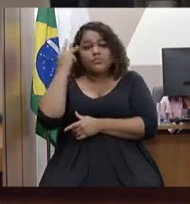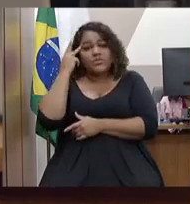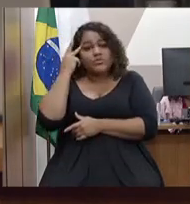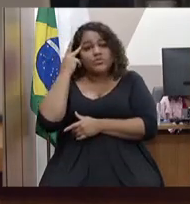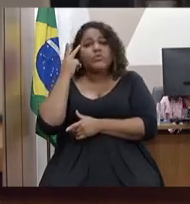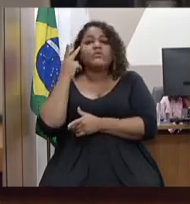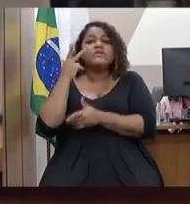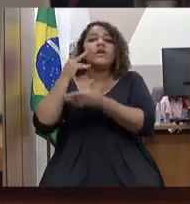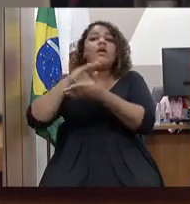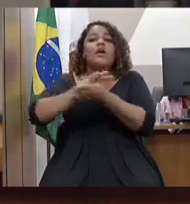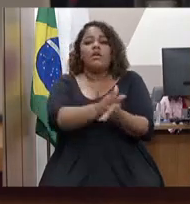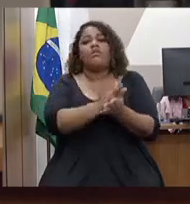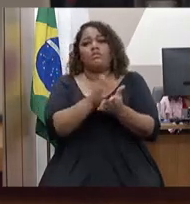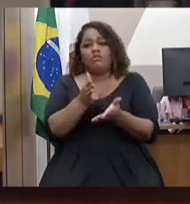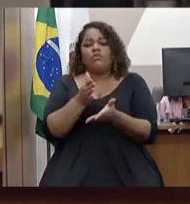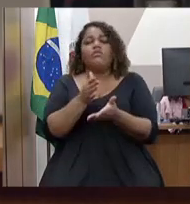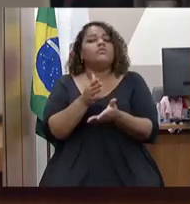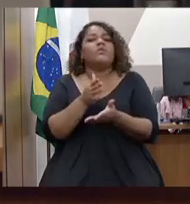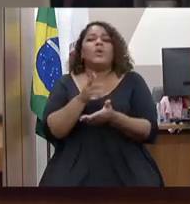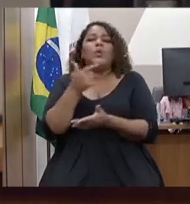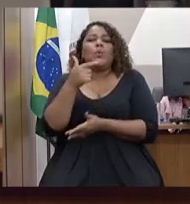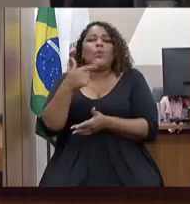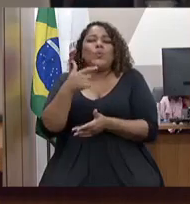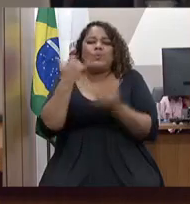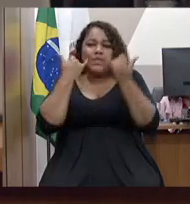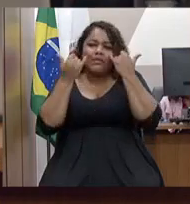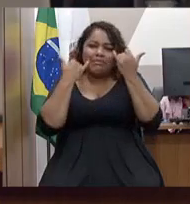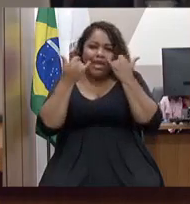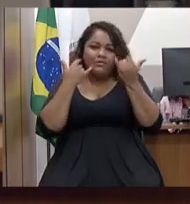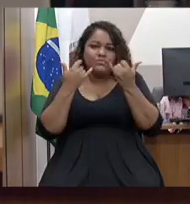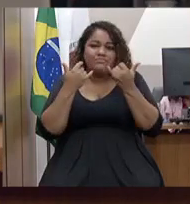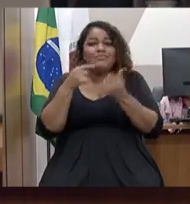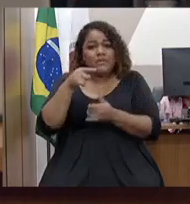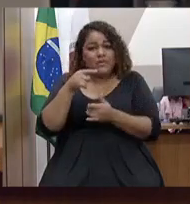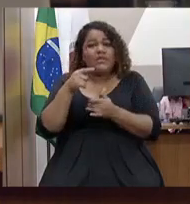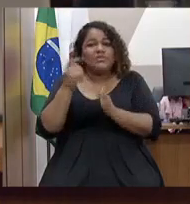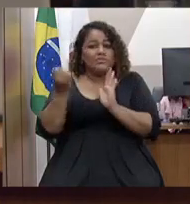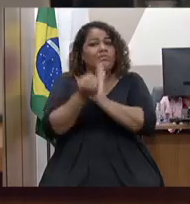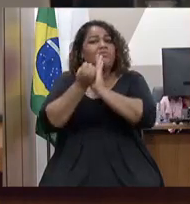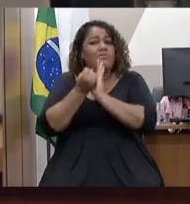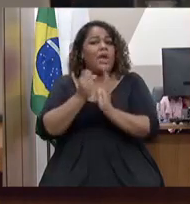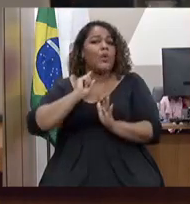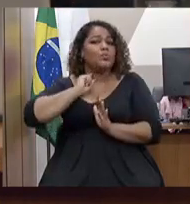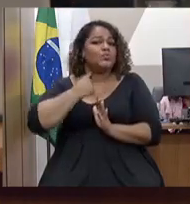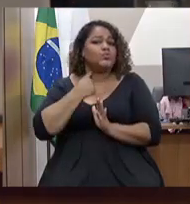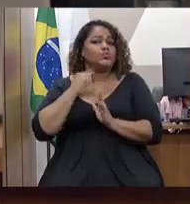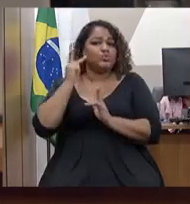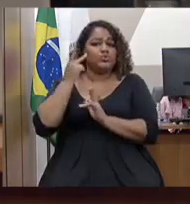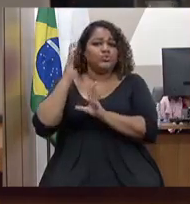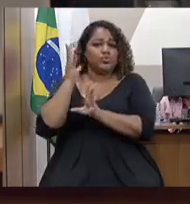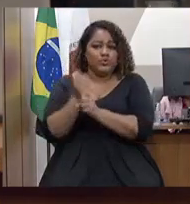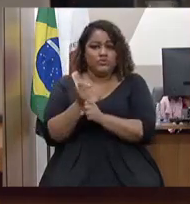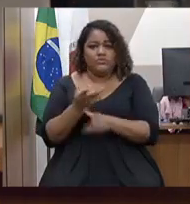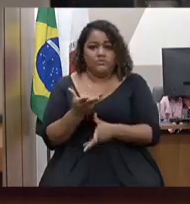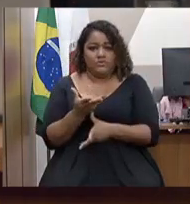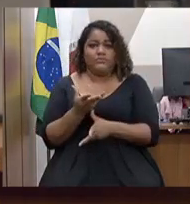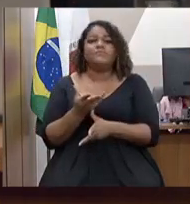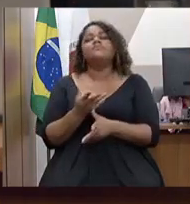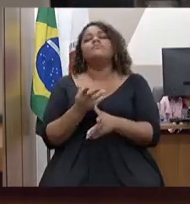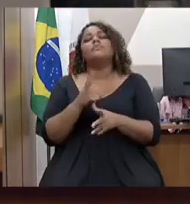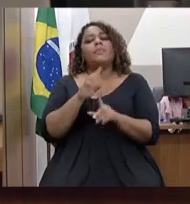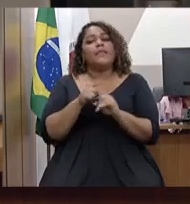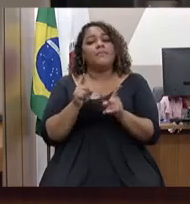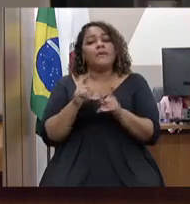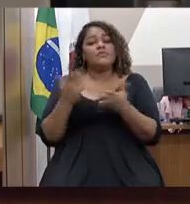nossa história mas avançando um pouco mais eu acredito que hoje nós temos outros desafios superado aí a